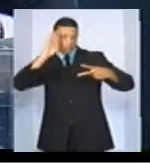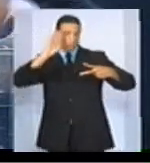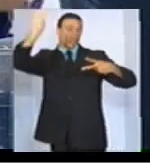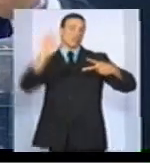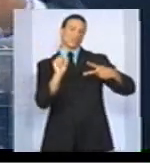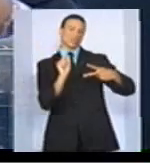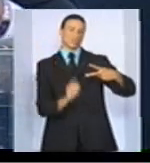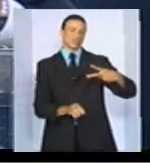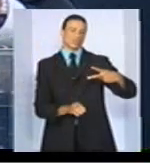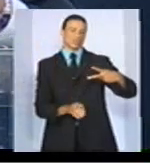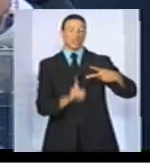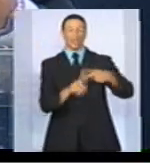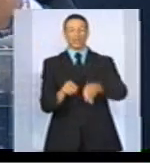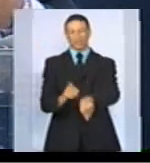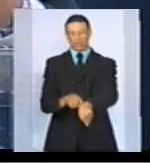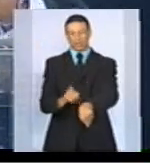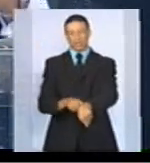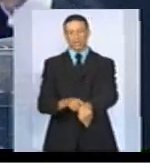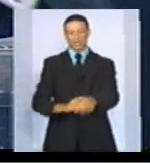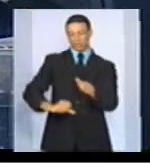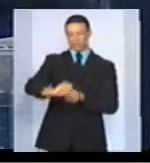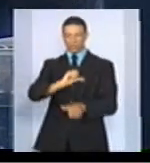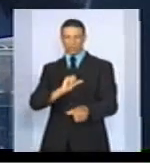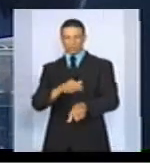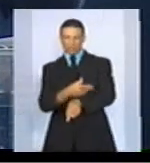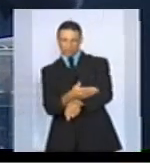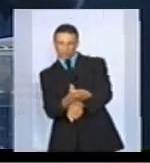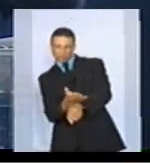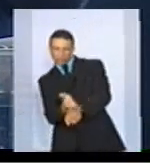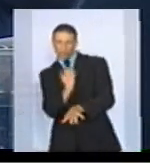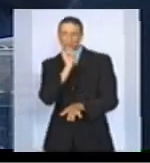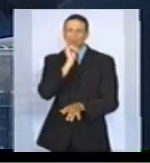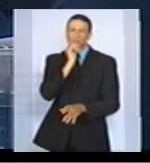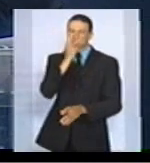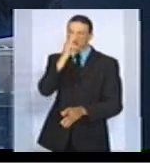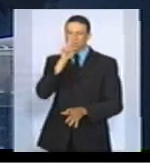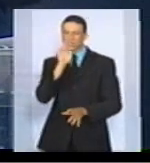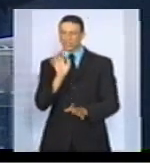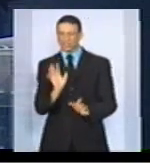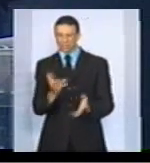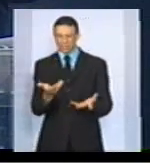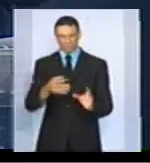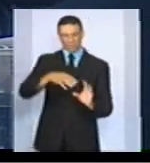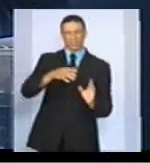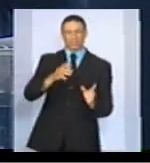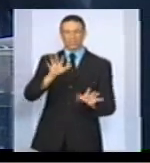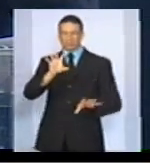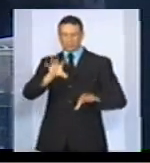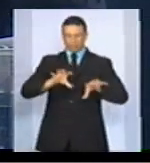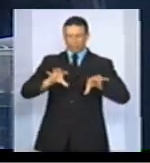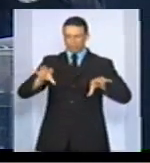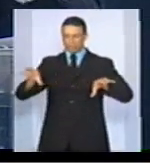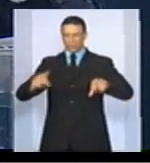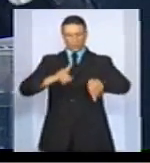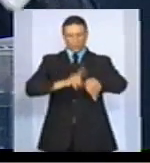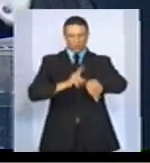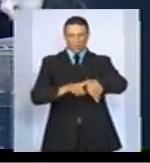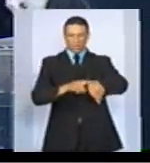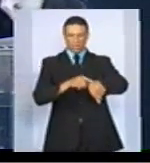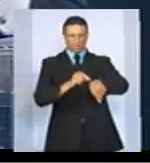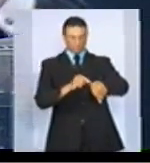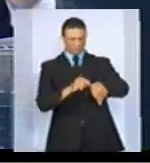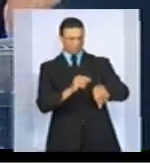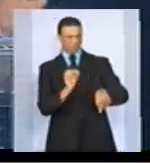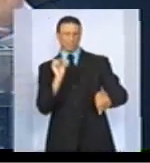é alternar né esse mundo de Prime time que que a dancini tá regulando de horário nobre